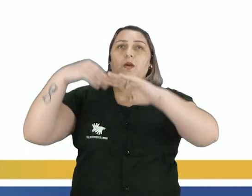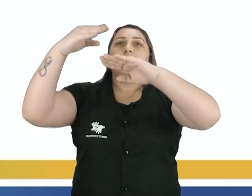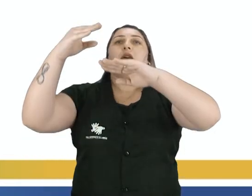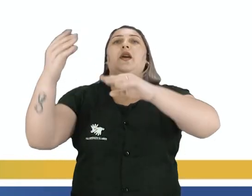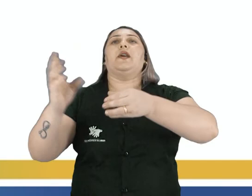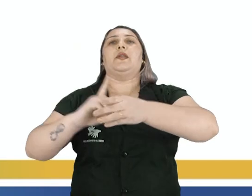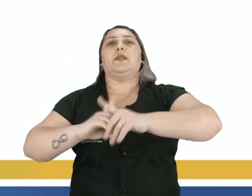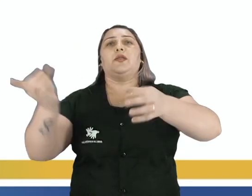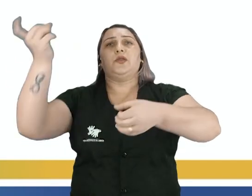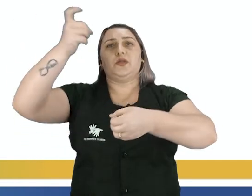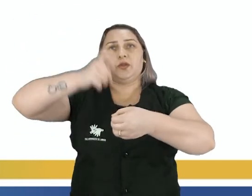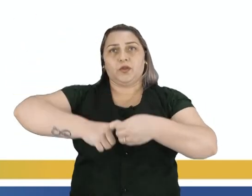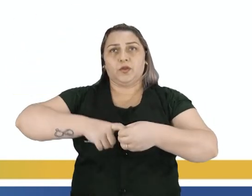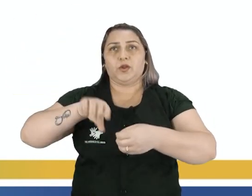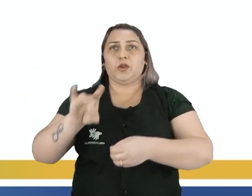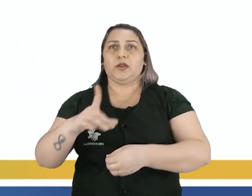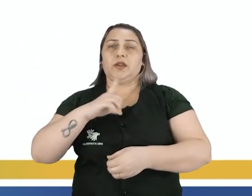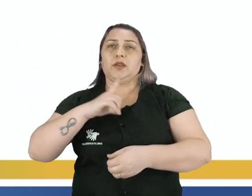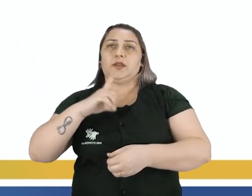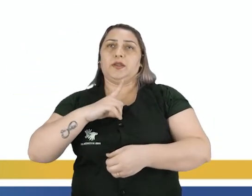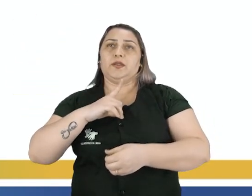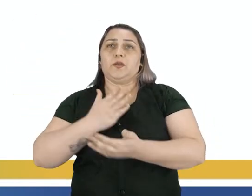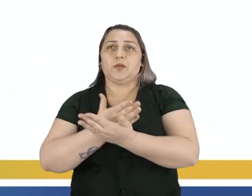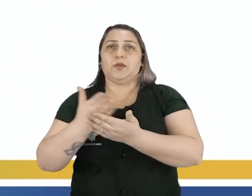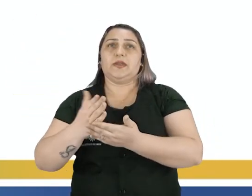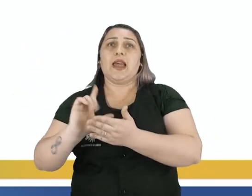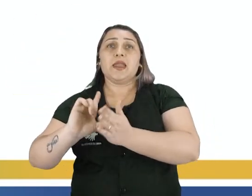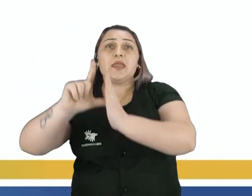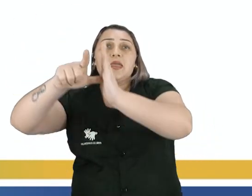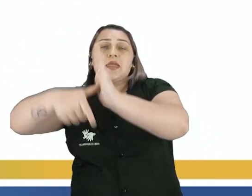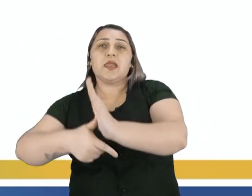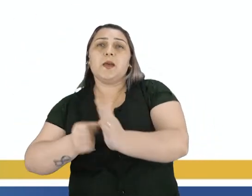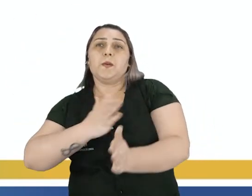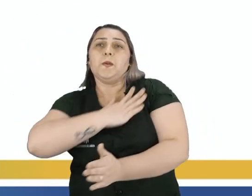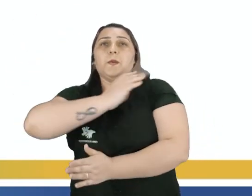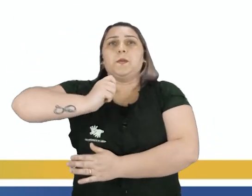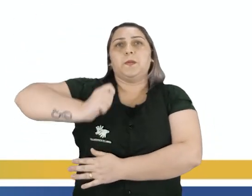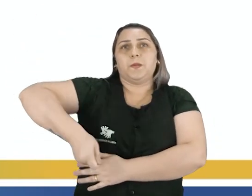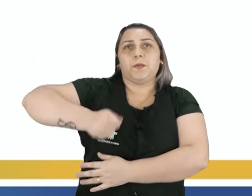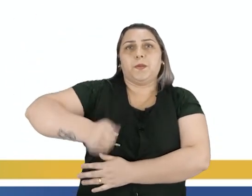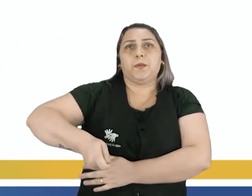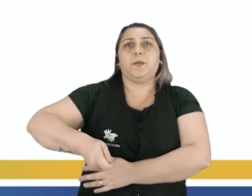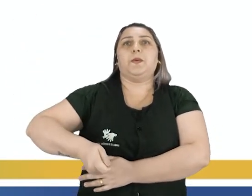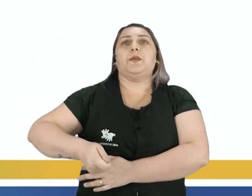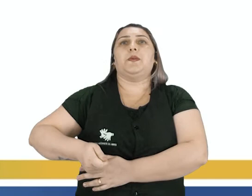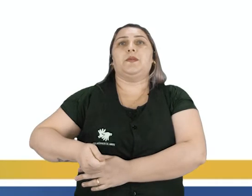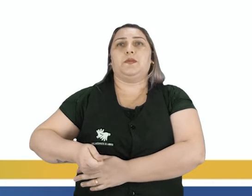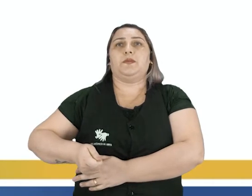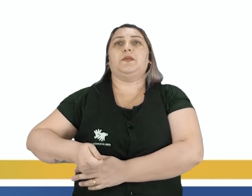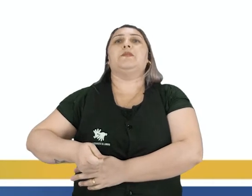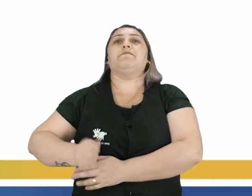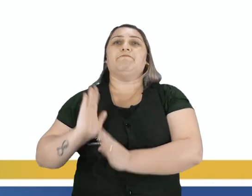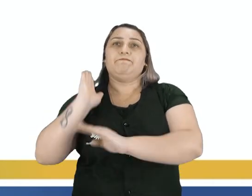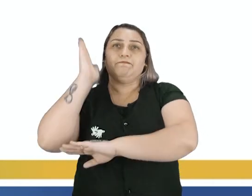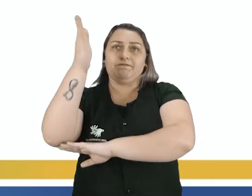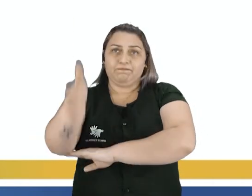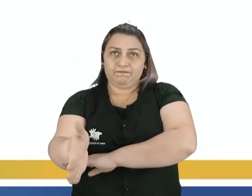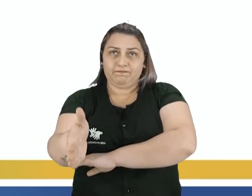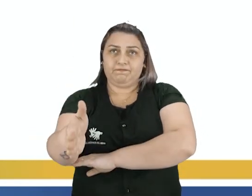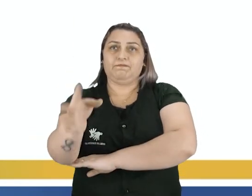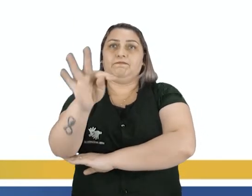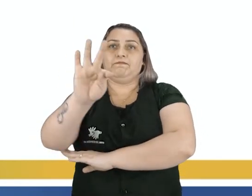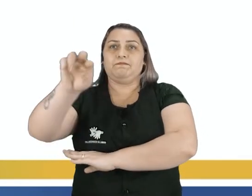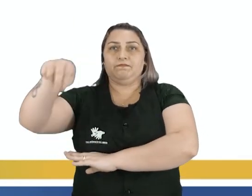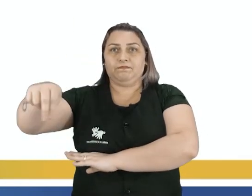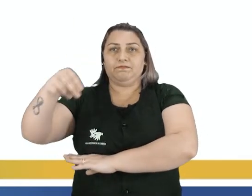o processo de redemocratização só tem seu início após a ditadura militar, sendo marcado pela eleição direta do presidente